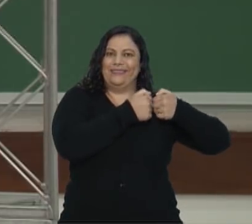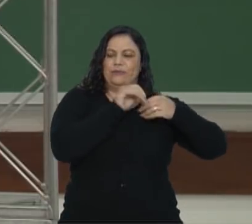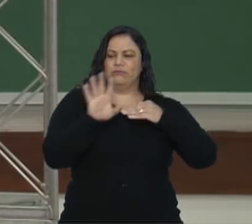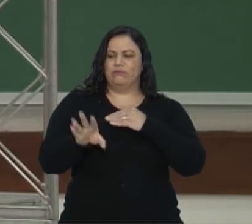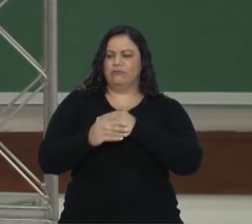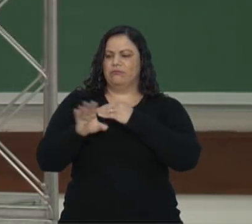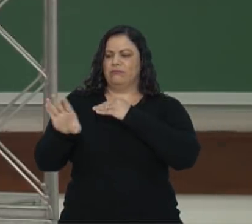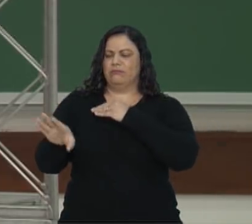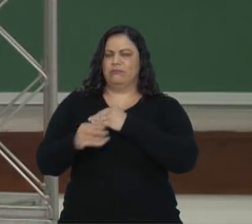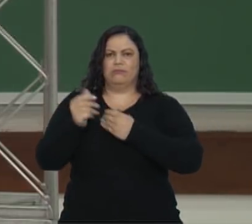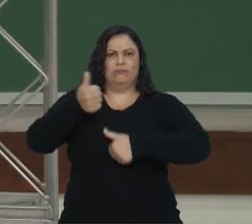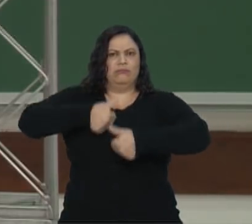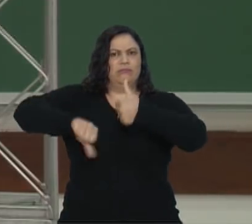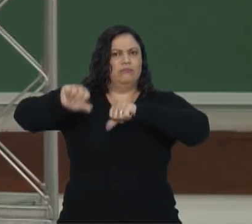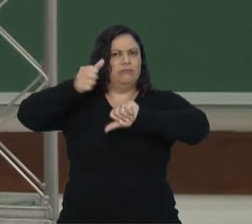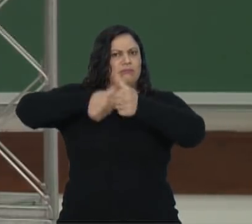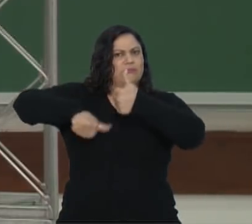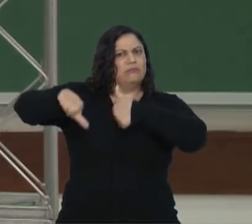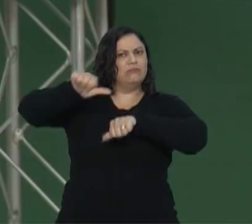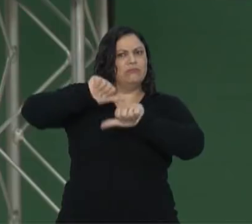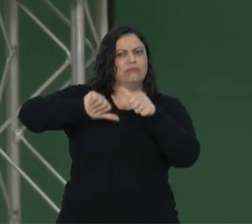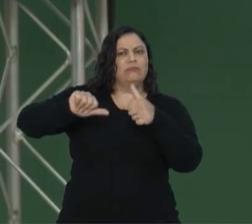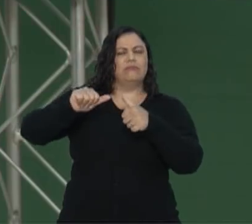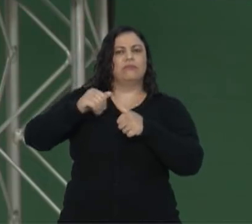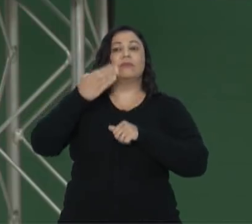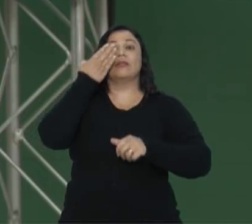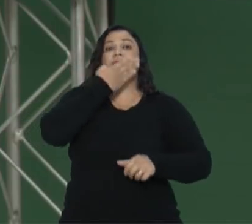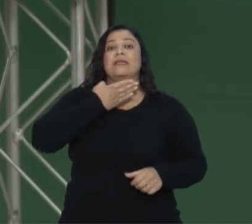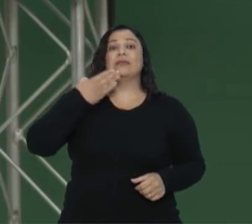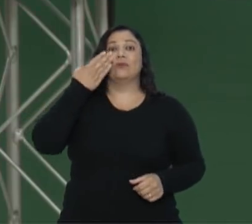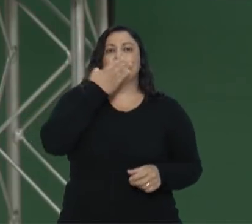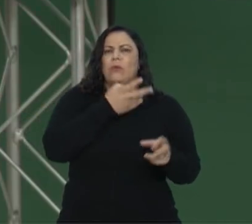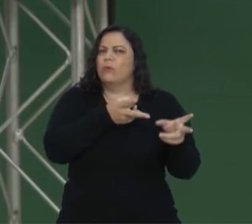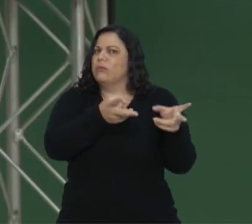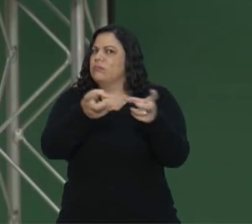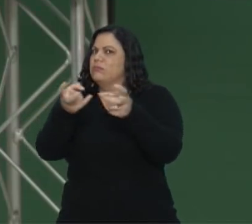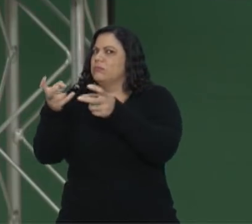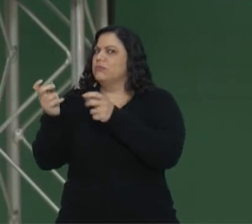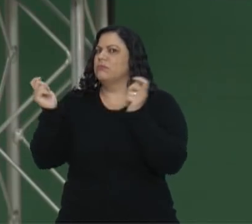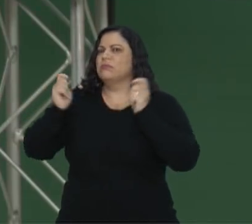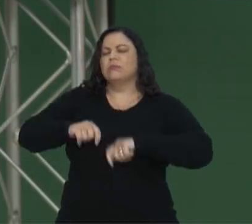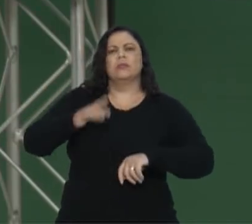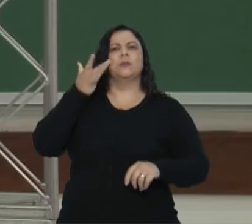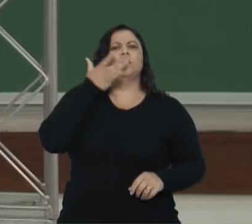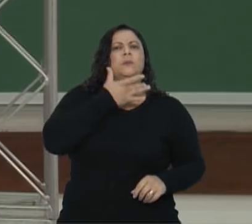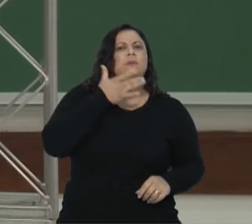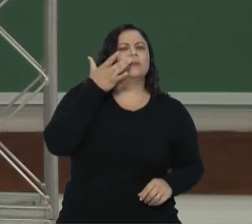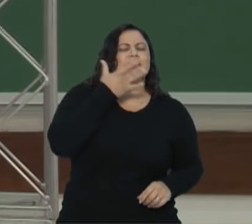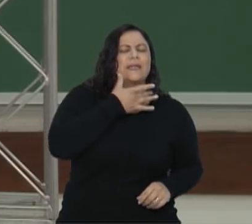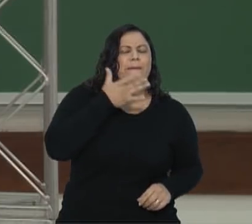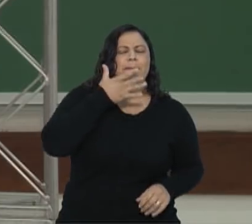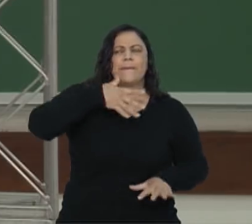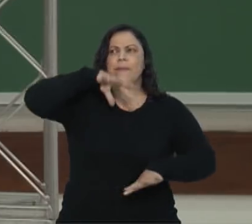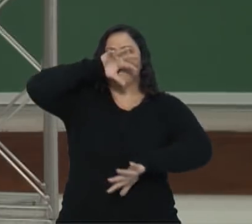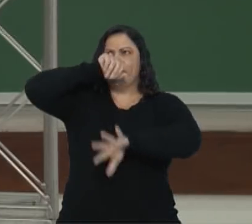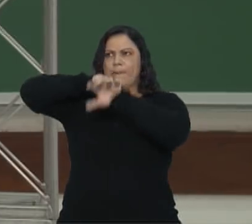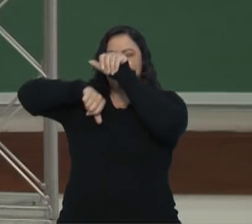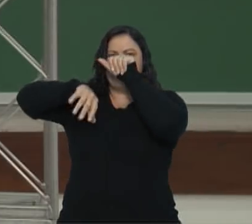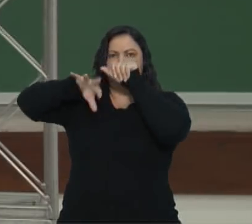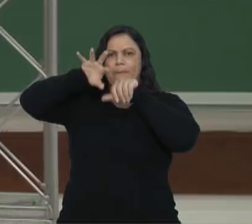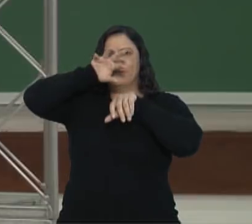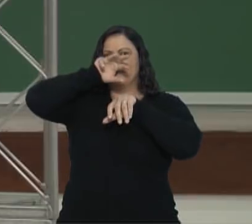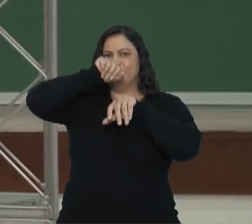os ingredientes para fazer o bolo, percebam, tem uma mudança de cheiro, do sabor dos ingredientes, tudo isso tem